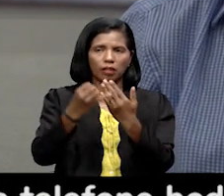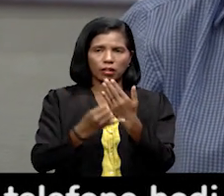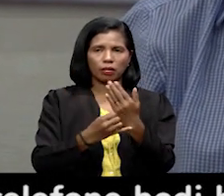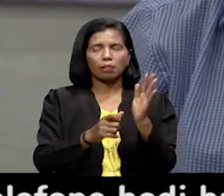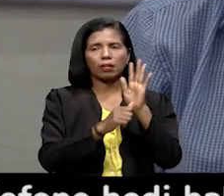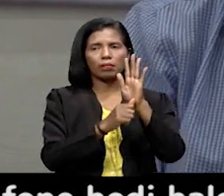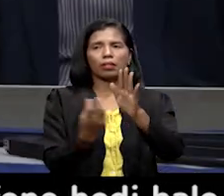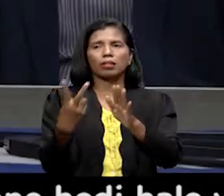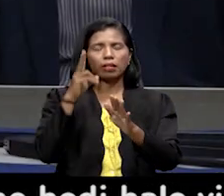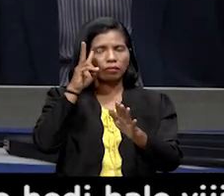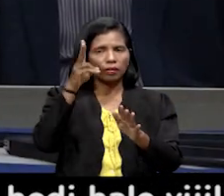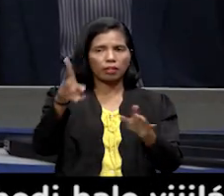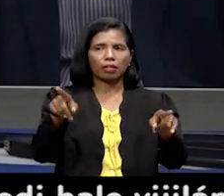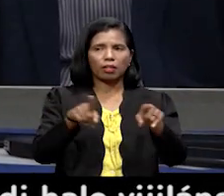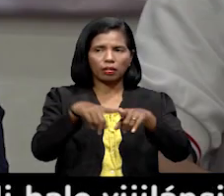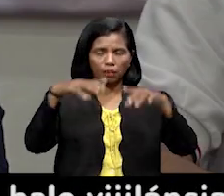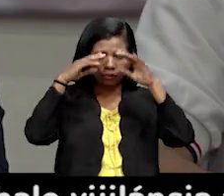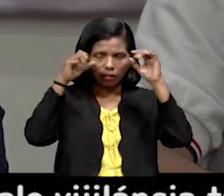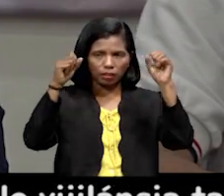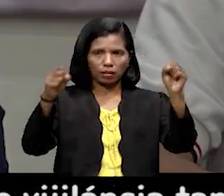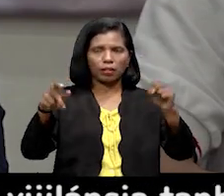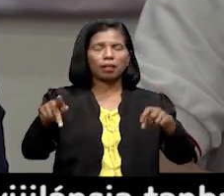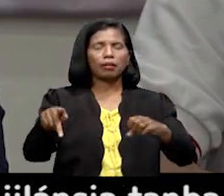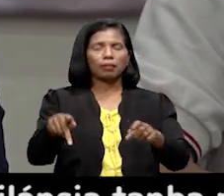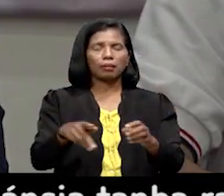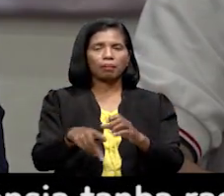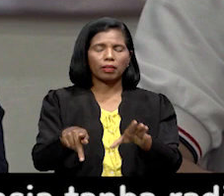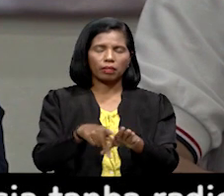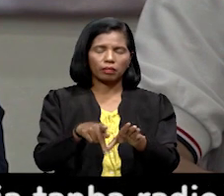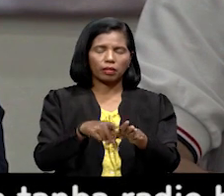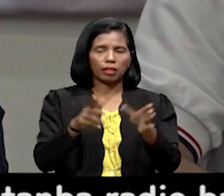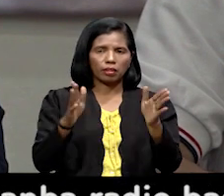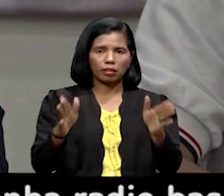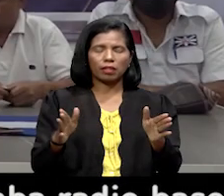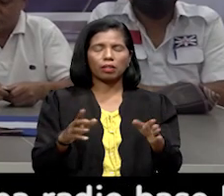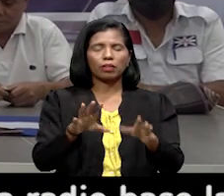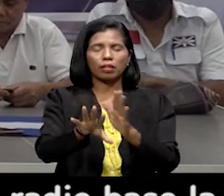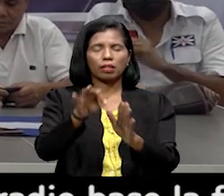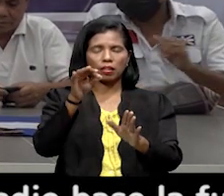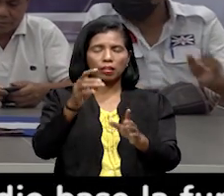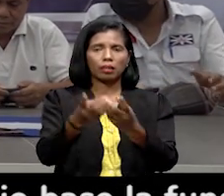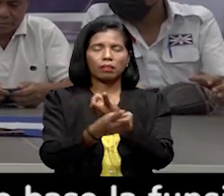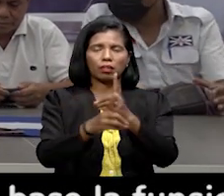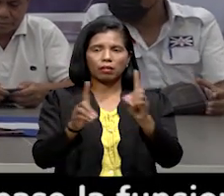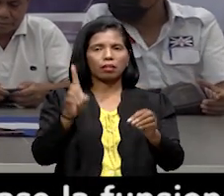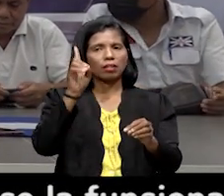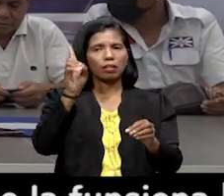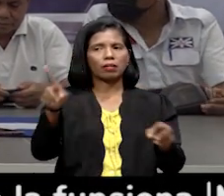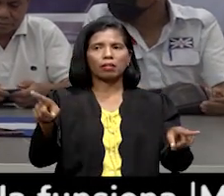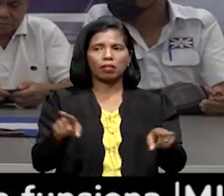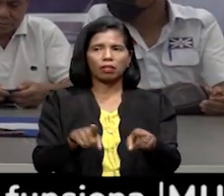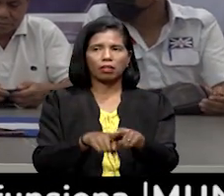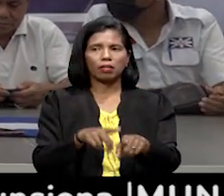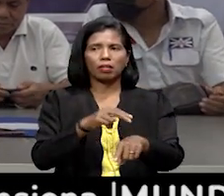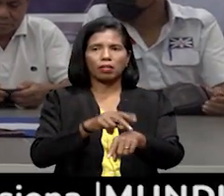nu dar presidente república ba participante confesão nacional hude hile democraticamente ida nu dar kandidato nacional